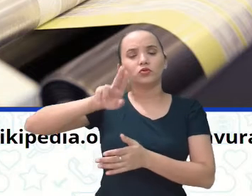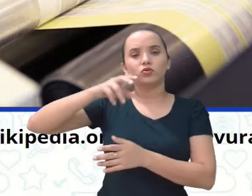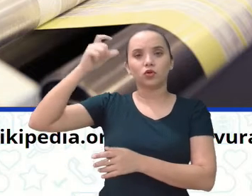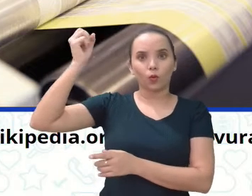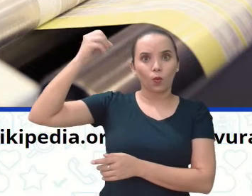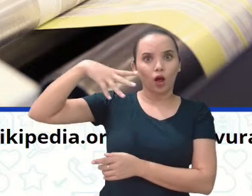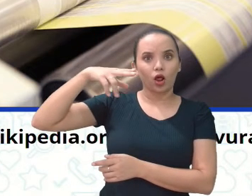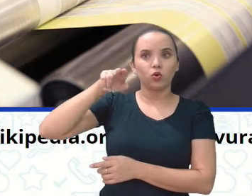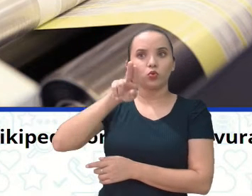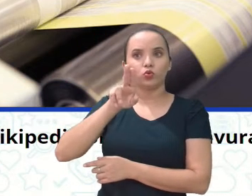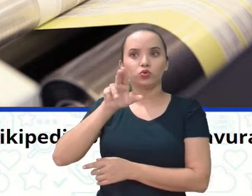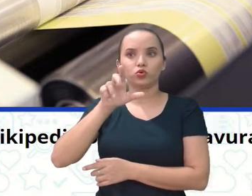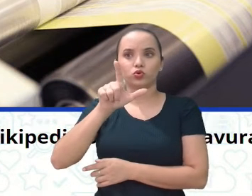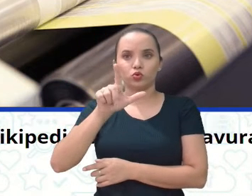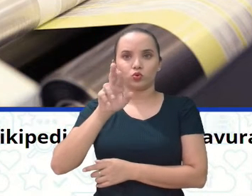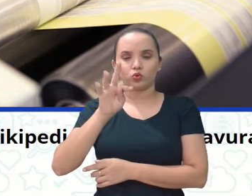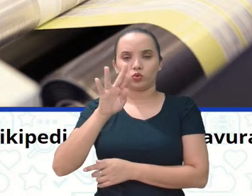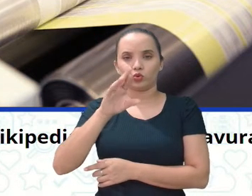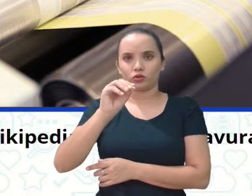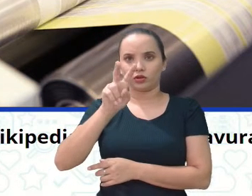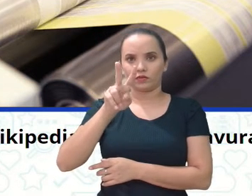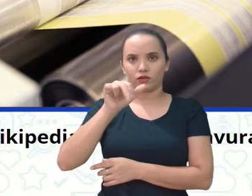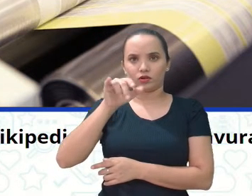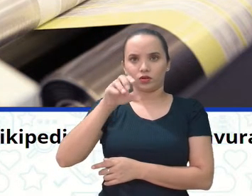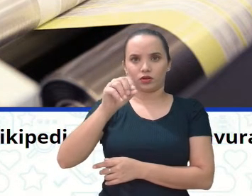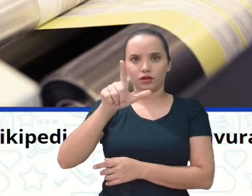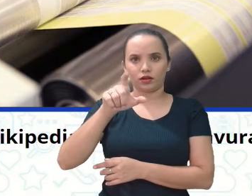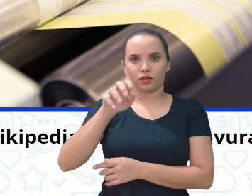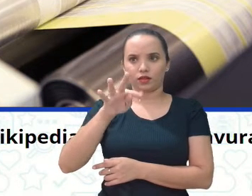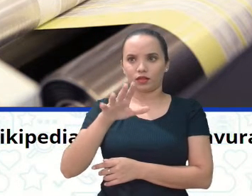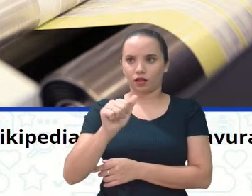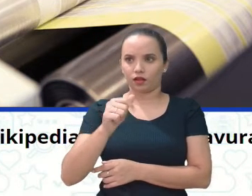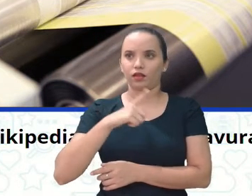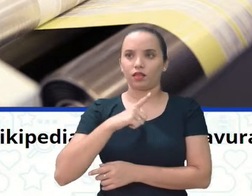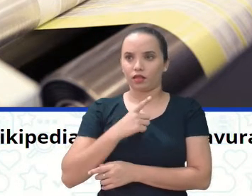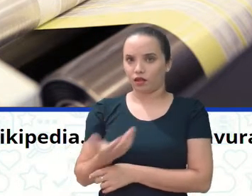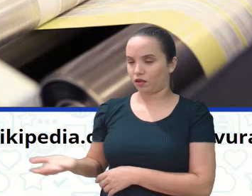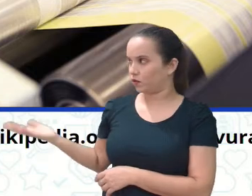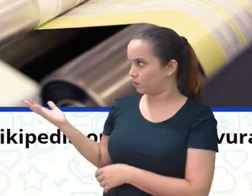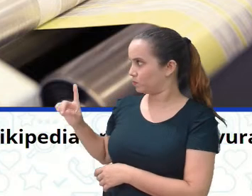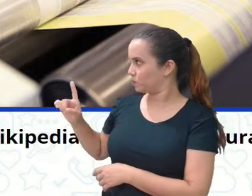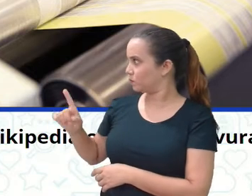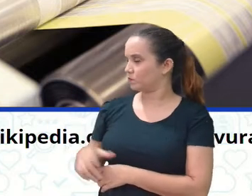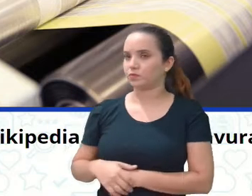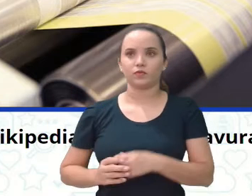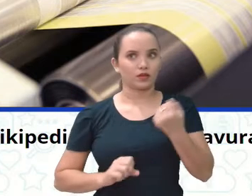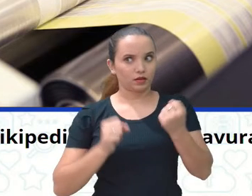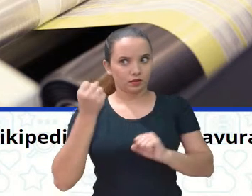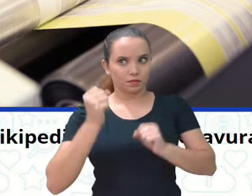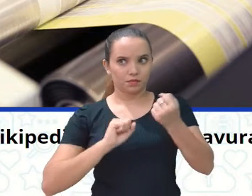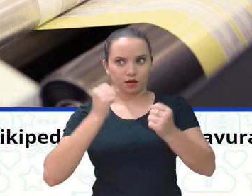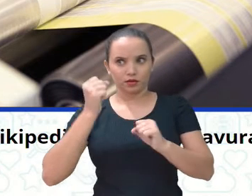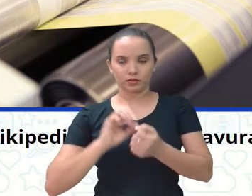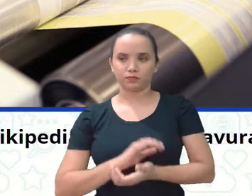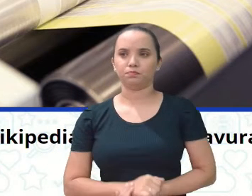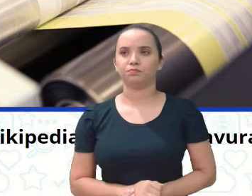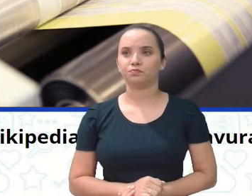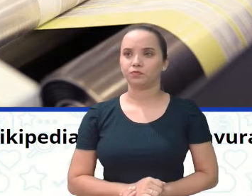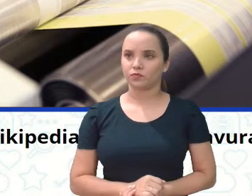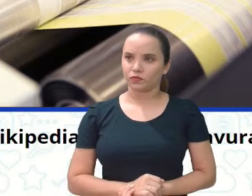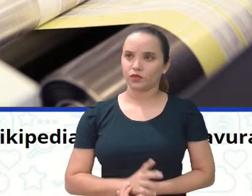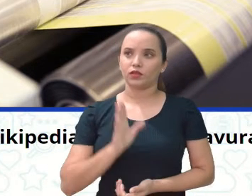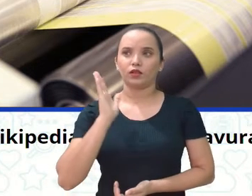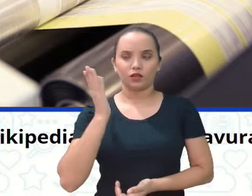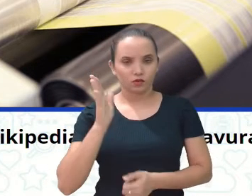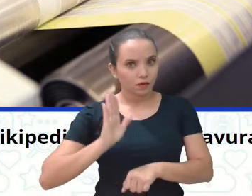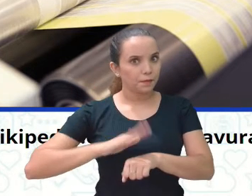ultravioleta. Aqui a gente tem esse material, tá? Já é algo